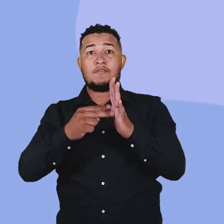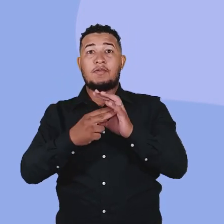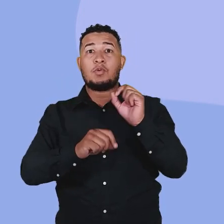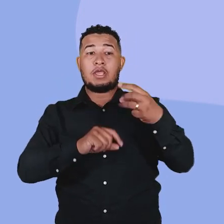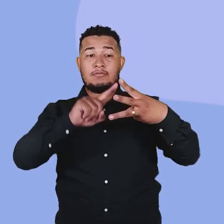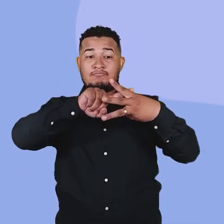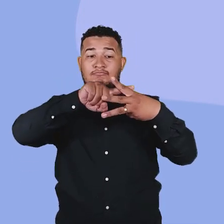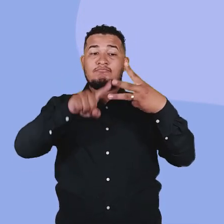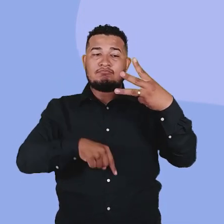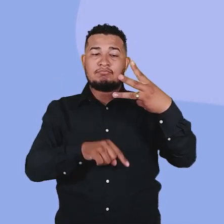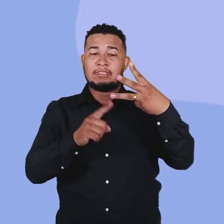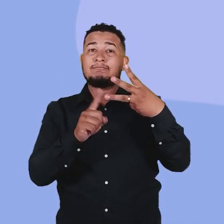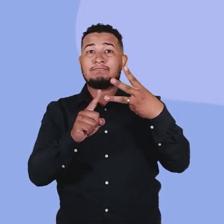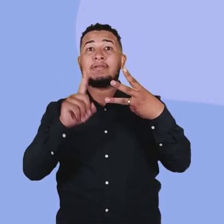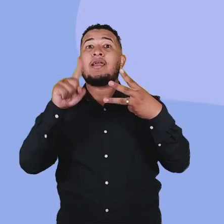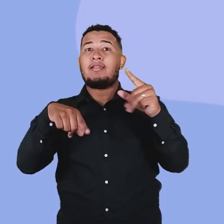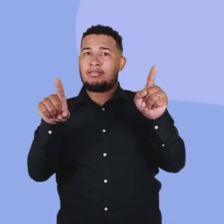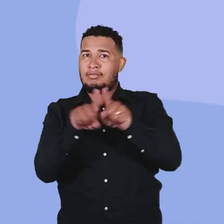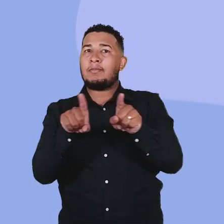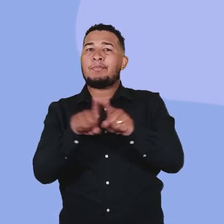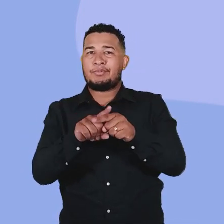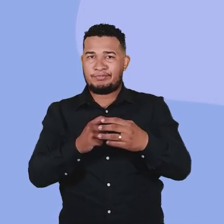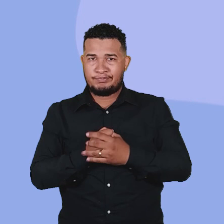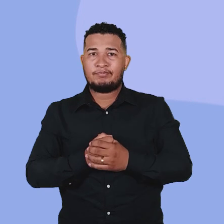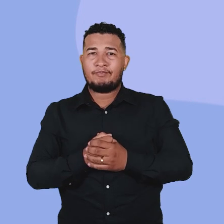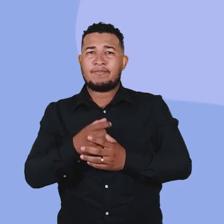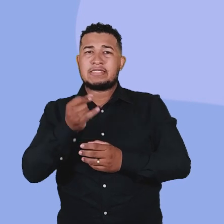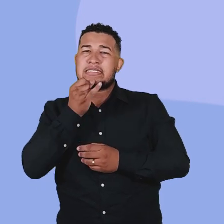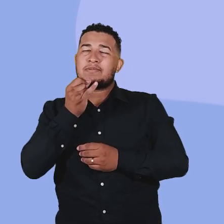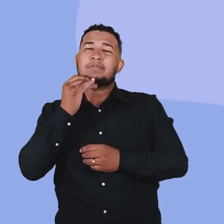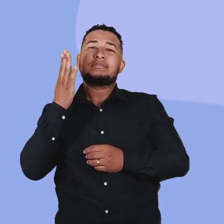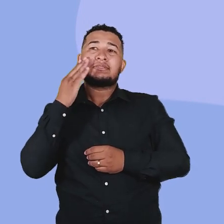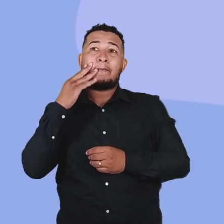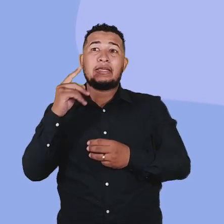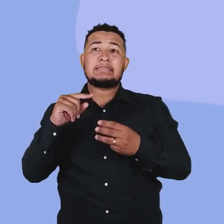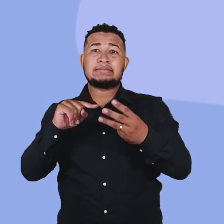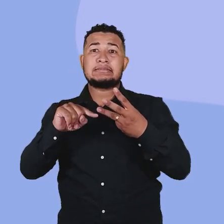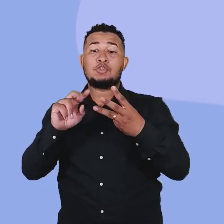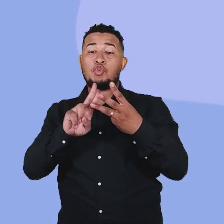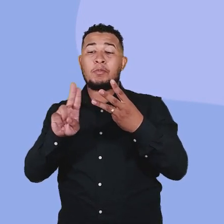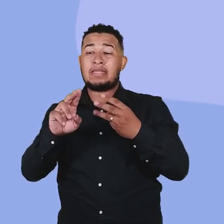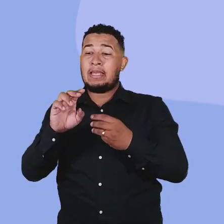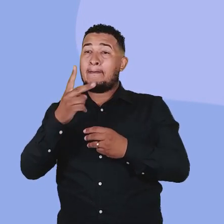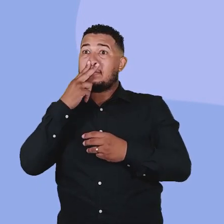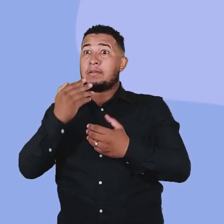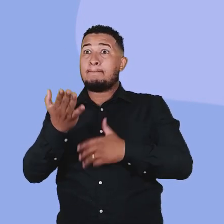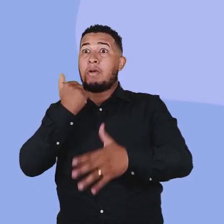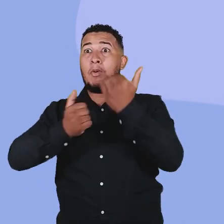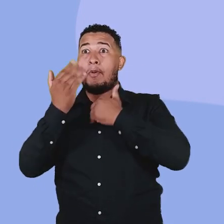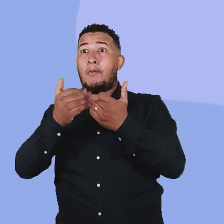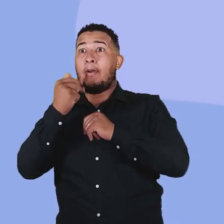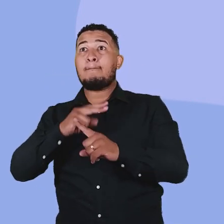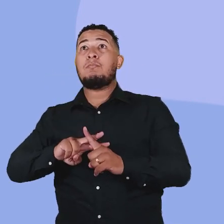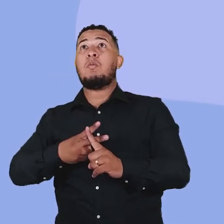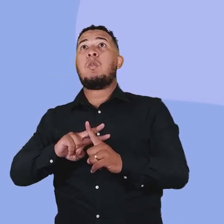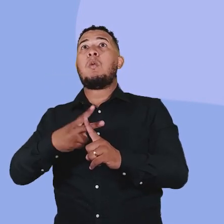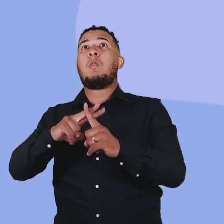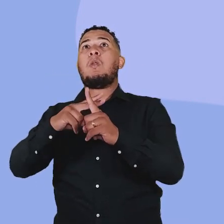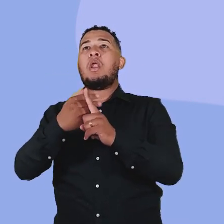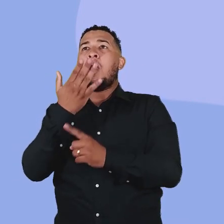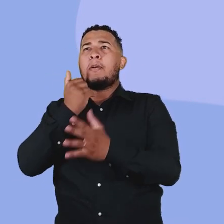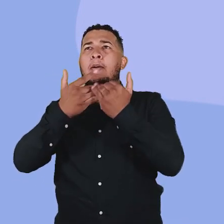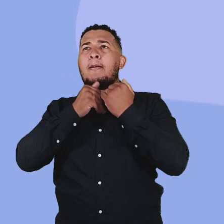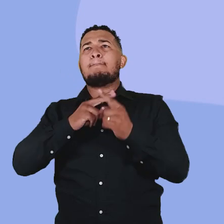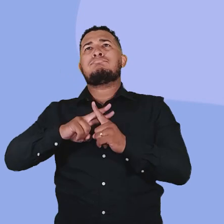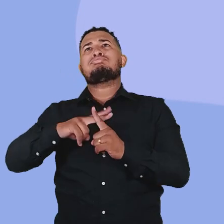parte da tríade clássica dos transtornos alimentares. Como o nome bem diz, está relacionado ao exagero, pessoa que devora uma